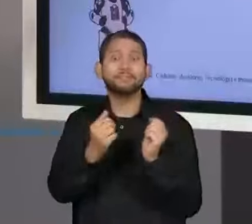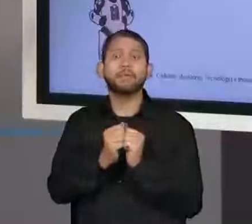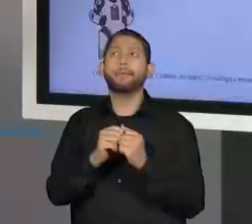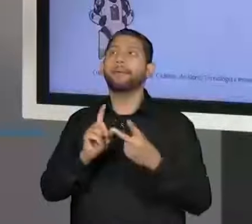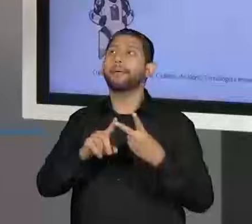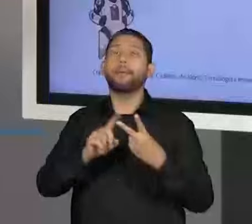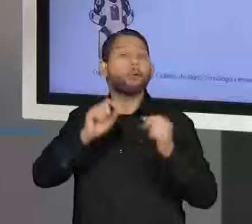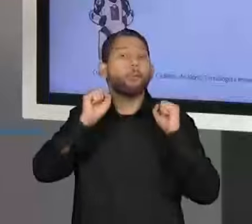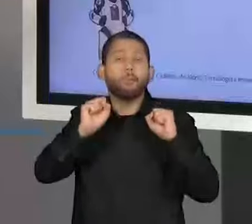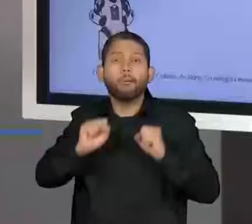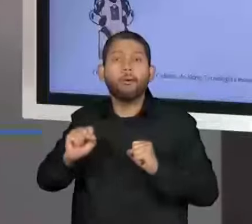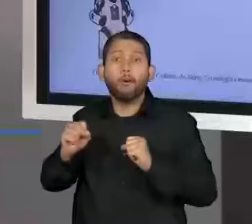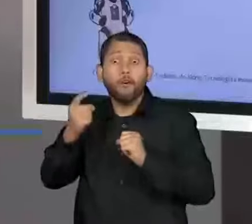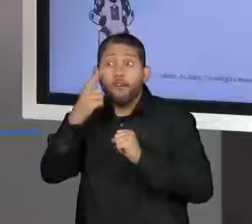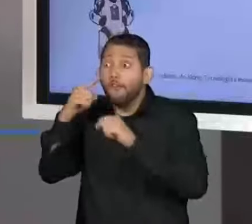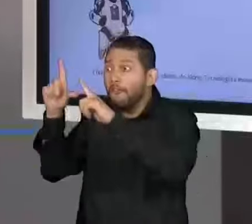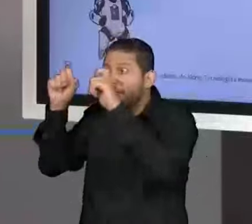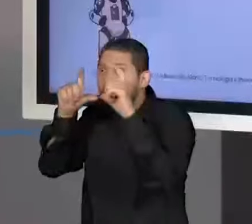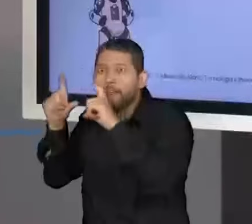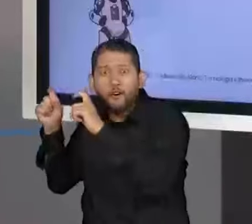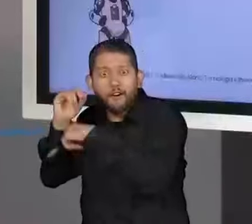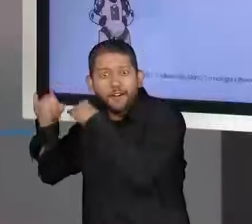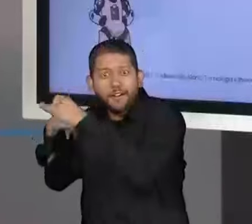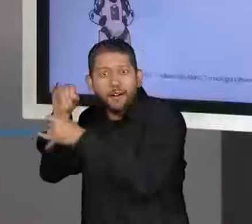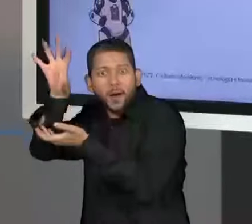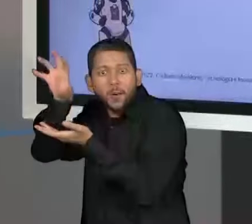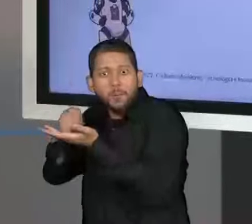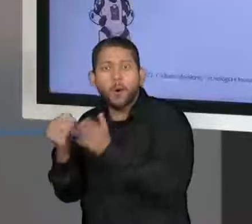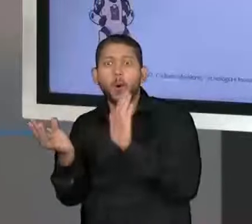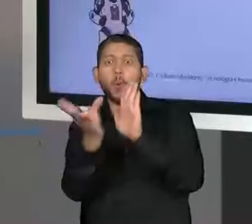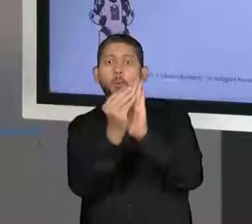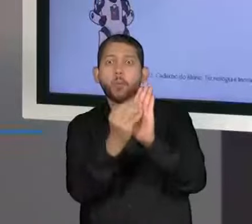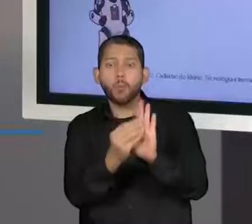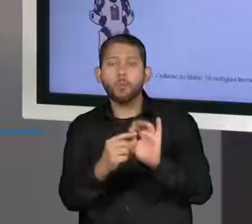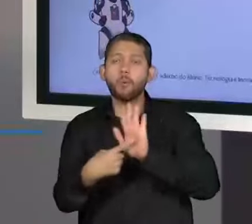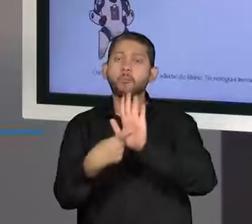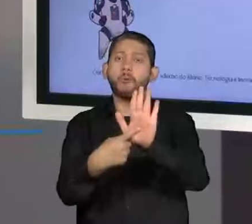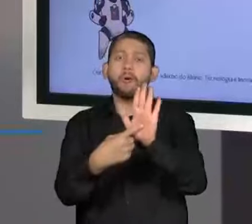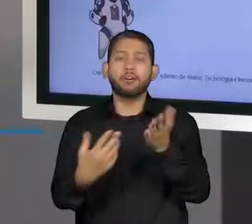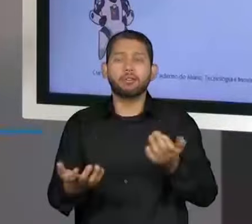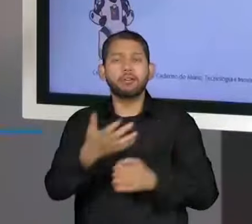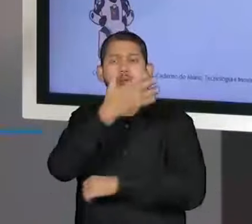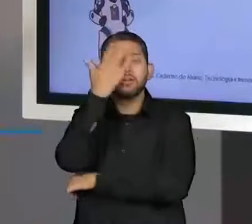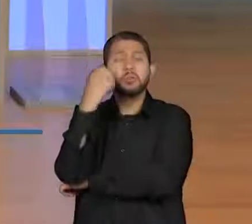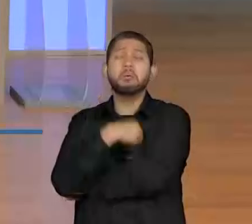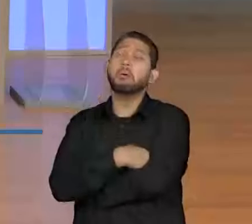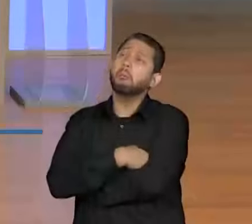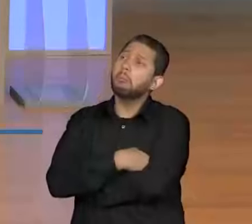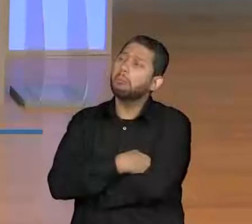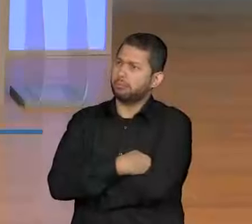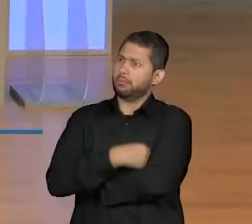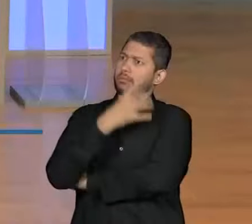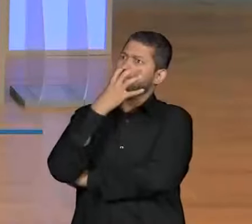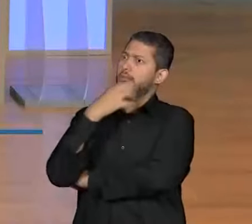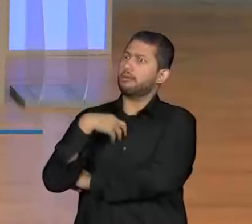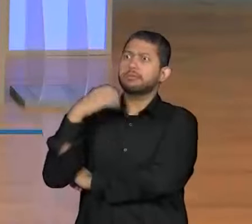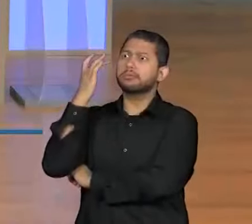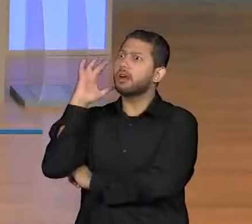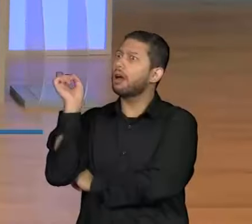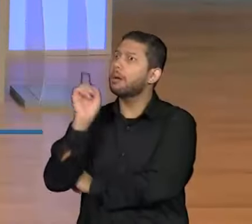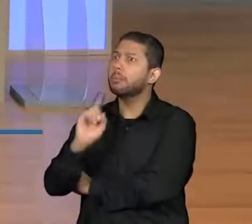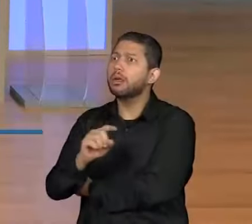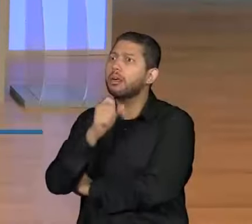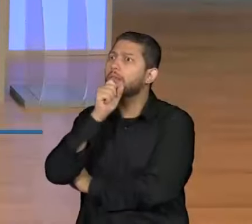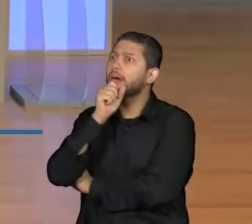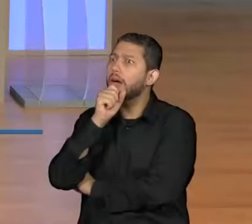algumas coisas ali que vai fazer com que as outras pessoas percebam algo que de repente elas nem perceberam ainda. Sim, não é? que